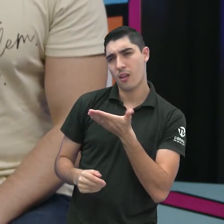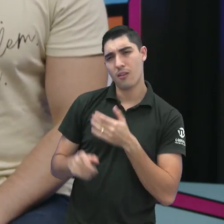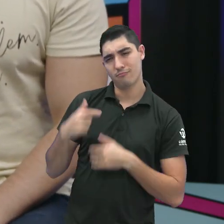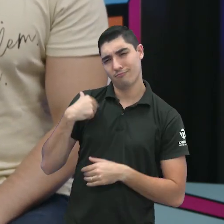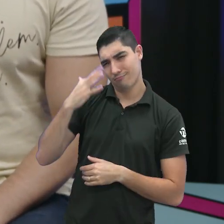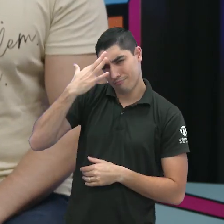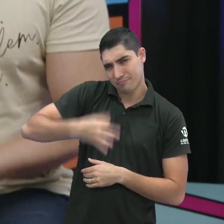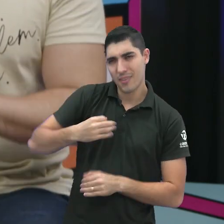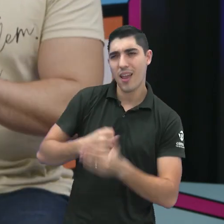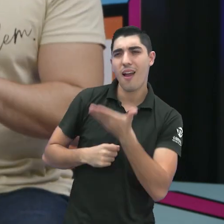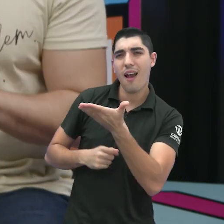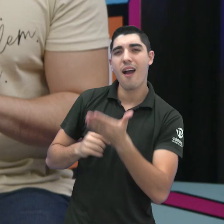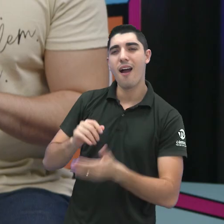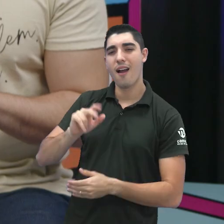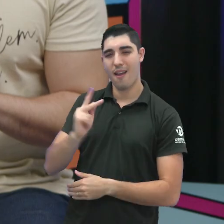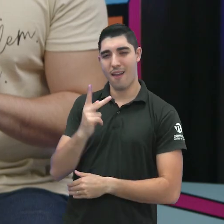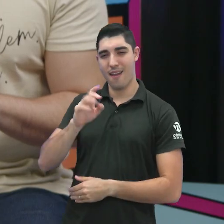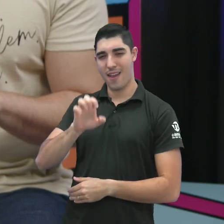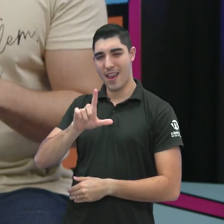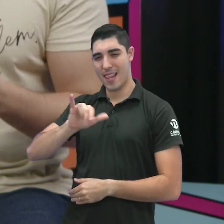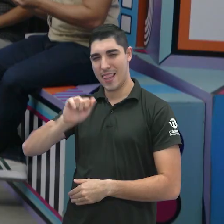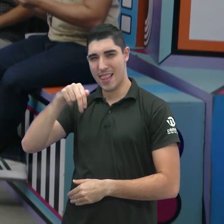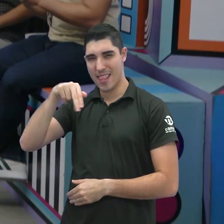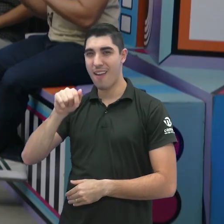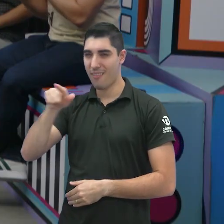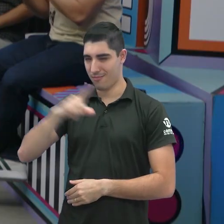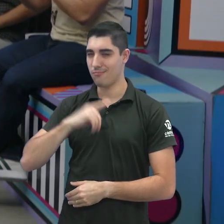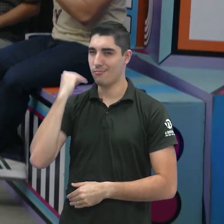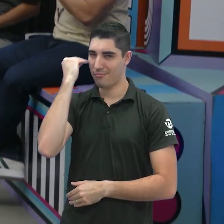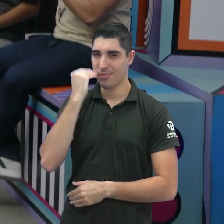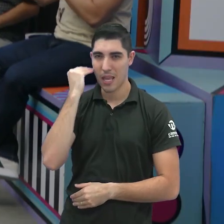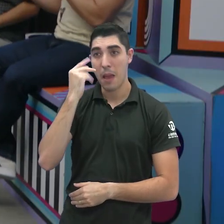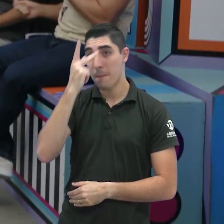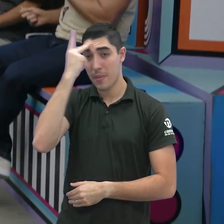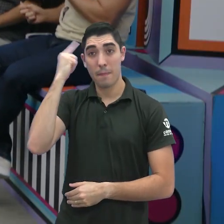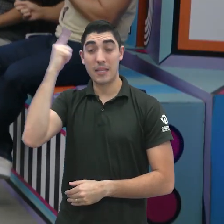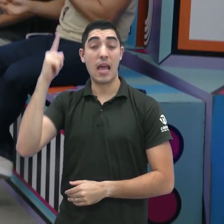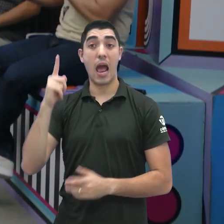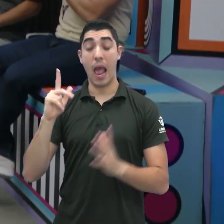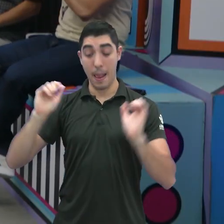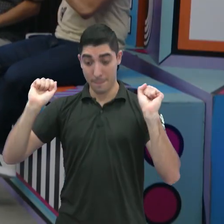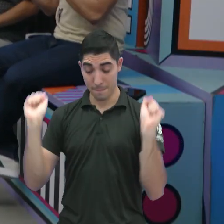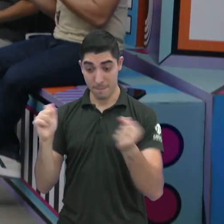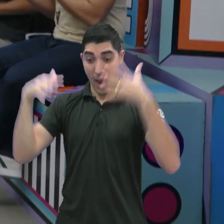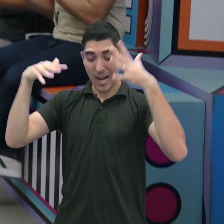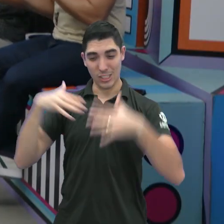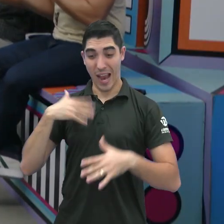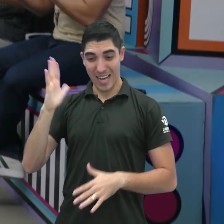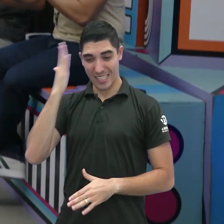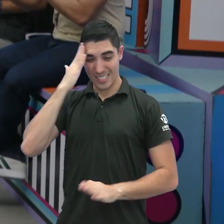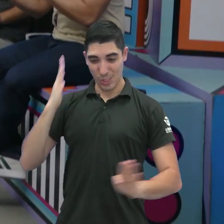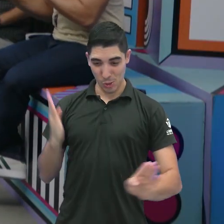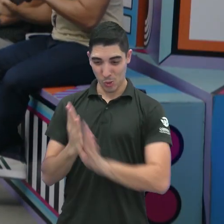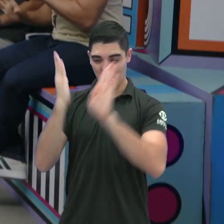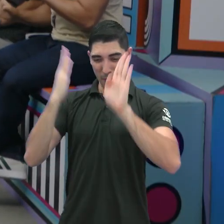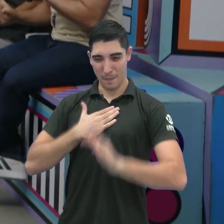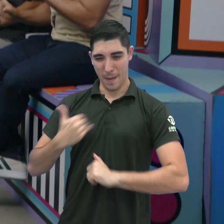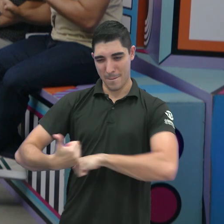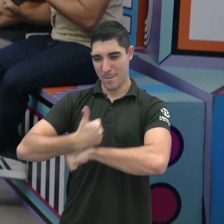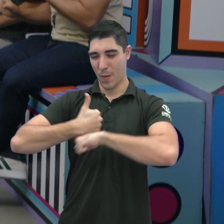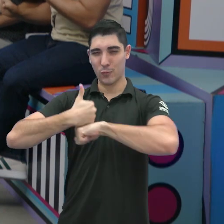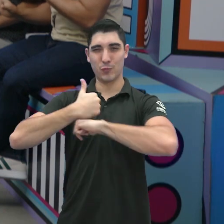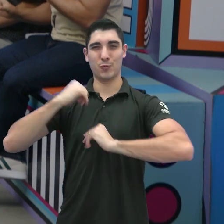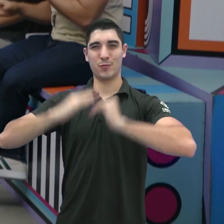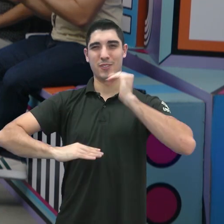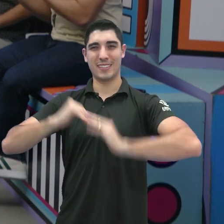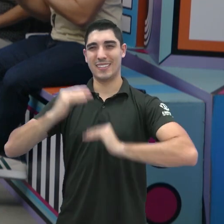pra gente, porque fica parecendo até que é um pouco de mágica, né? Eu vou responder um questionário e eu vou descobrir Simples assim. exatamente qual vai ser a